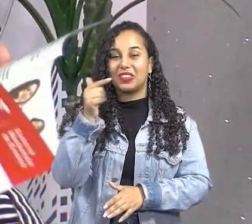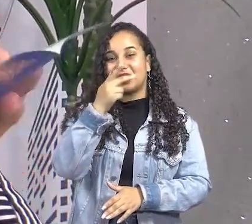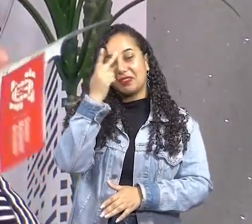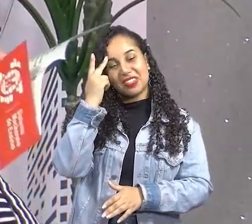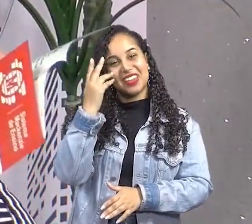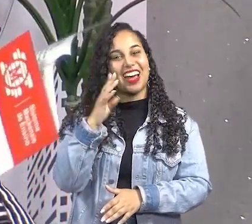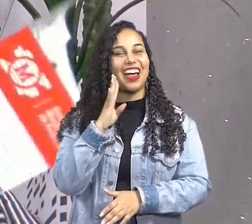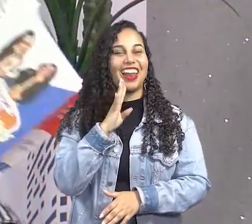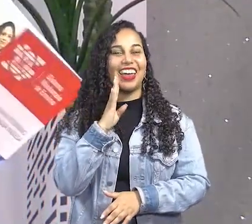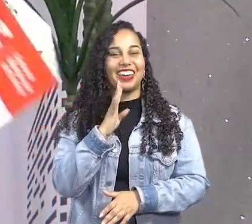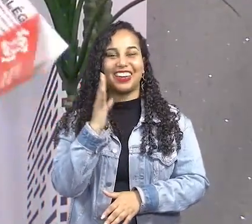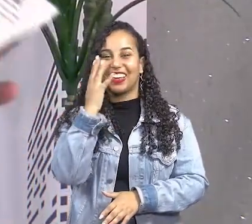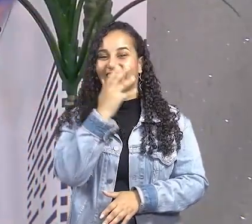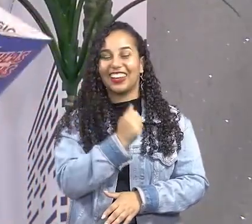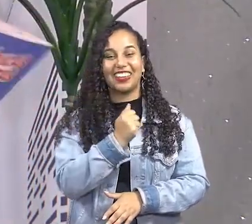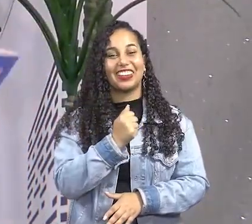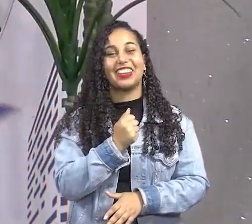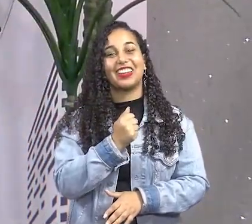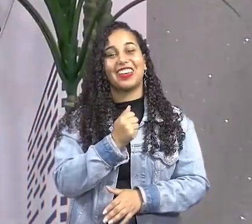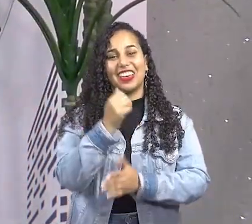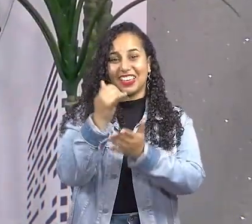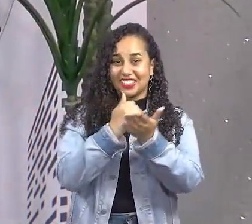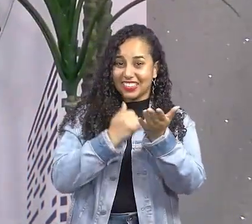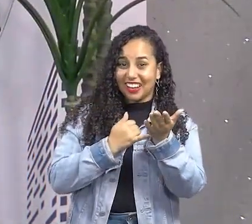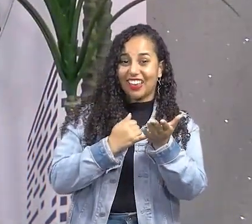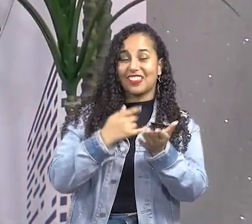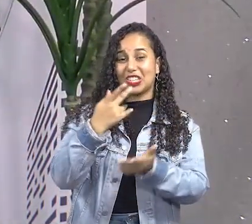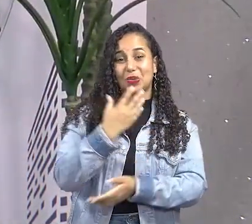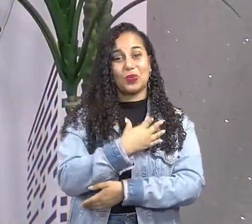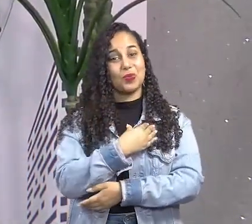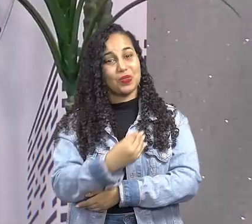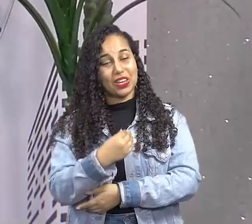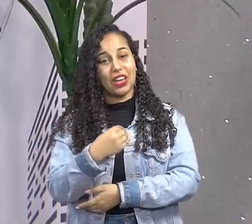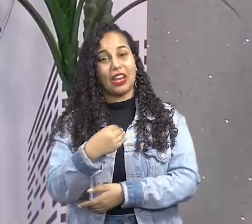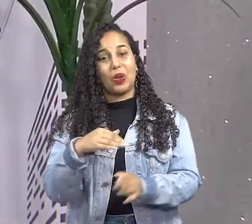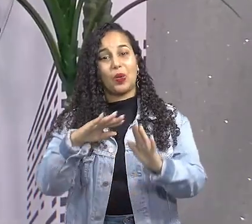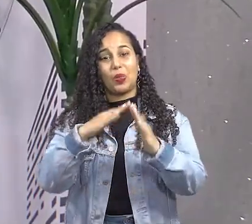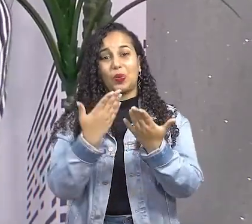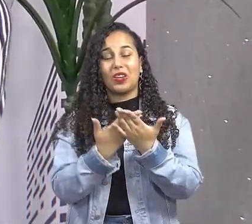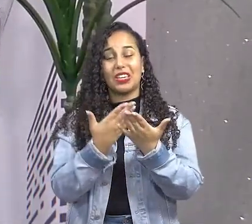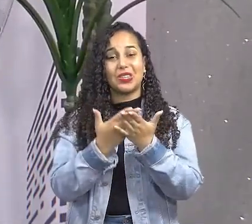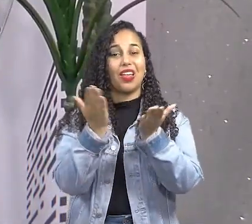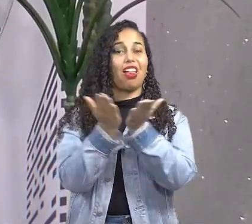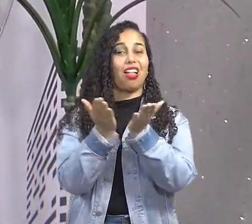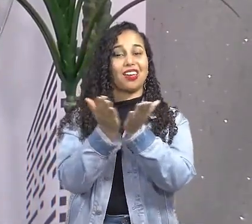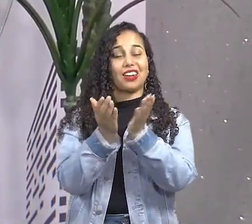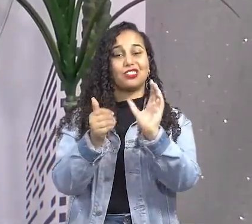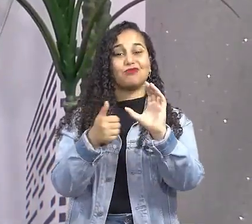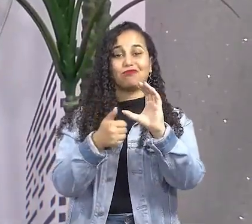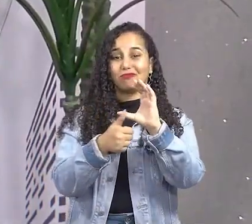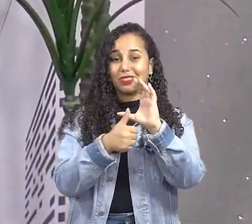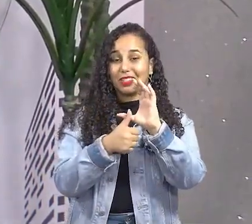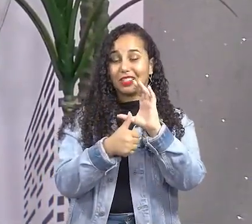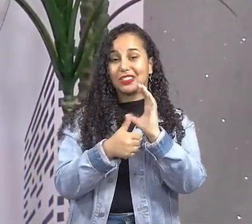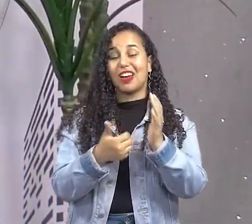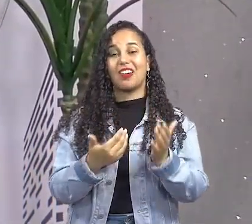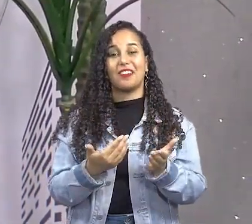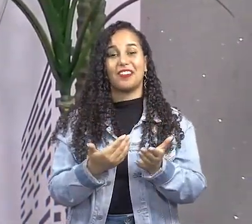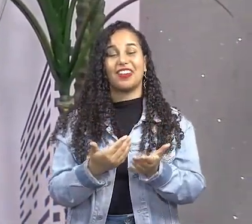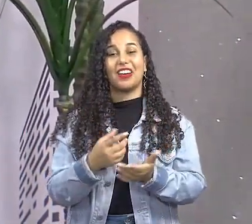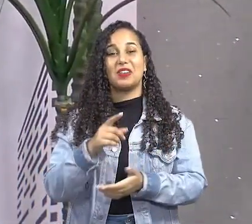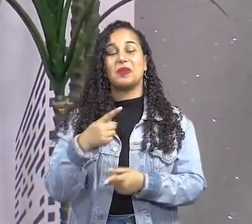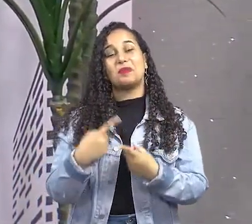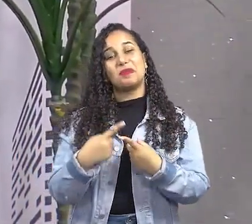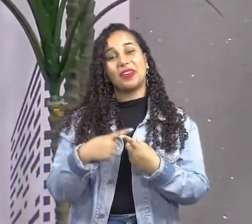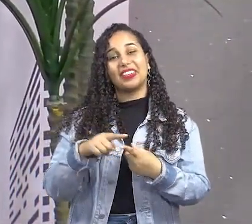e do Samuel Sudário. Muito lindo. Matricule seu filho em uma escola cristã, porque nós estaremos